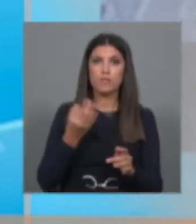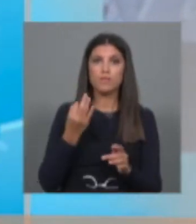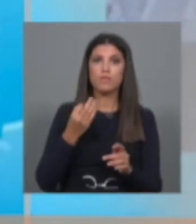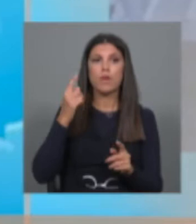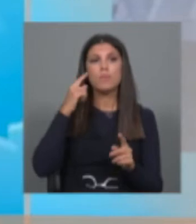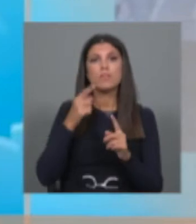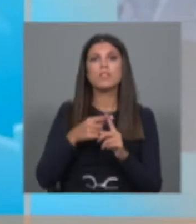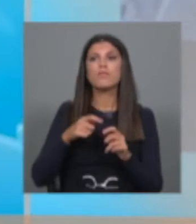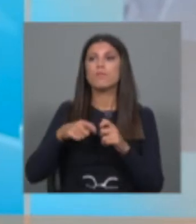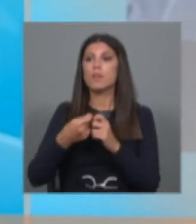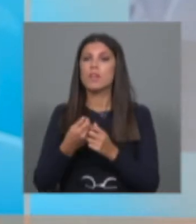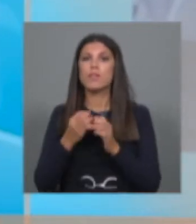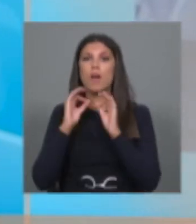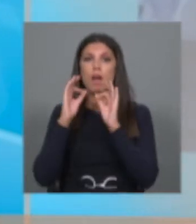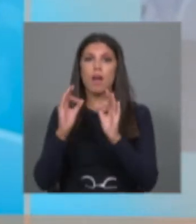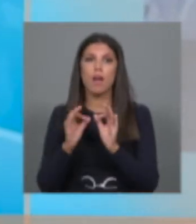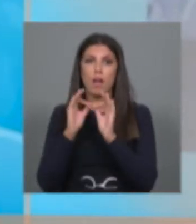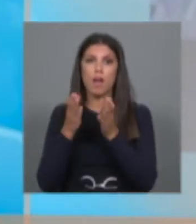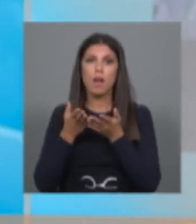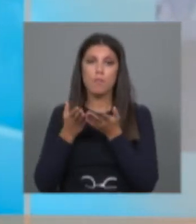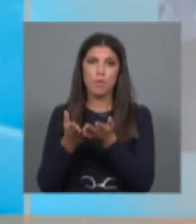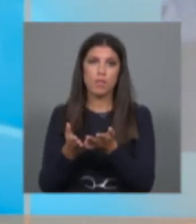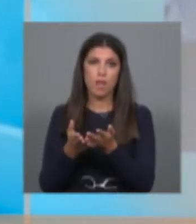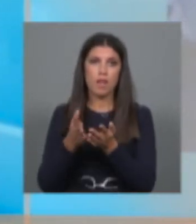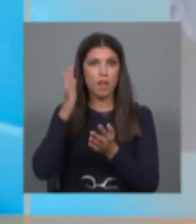apoiar a iniciativa de referendo